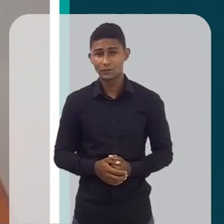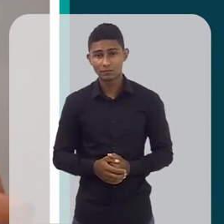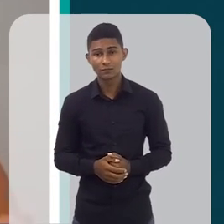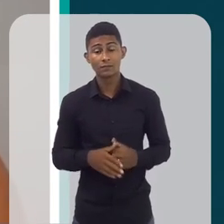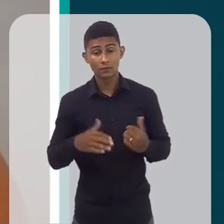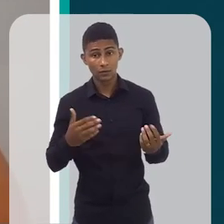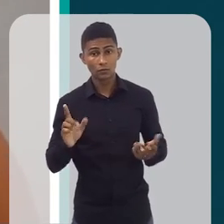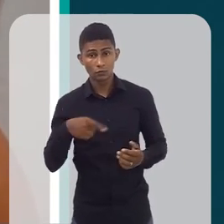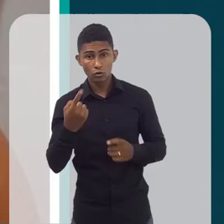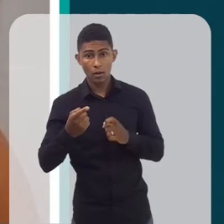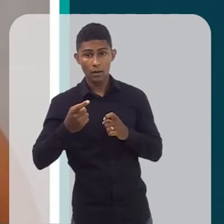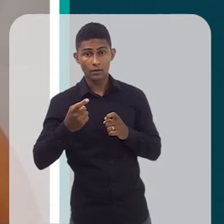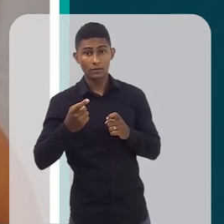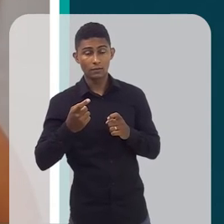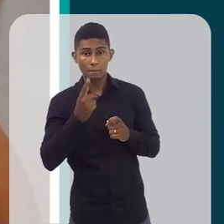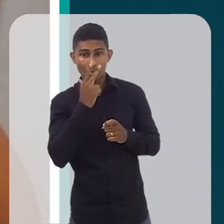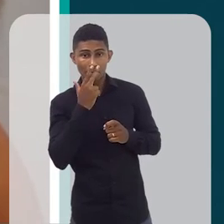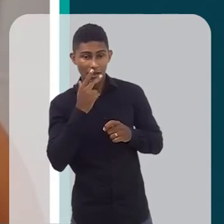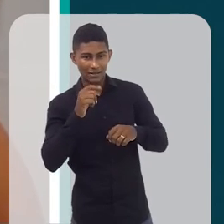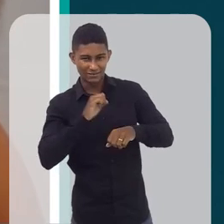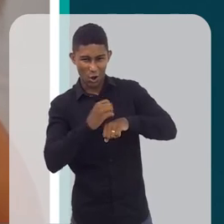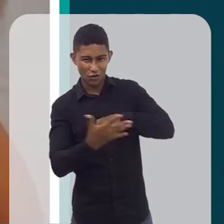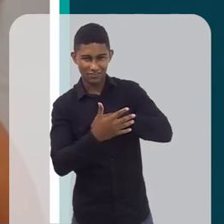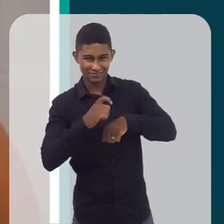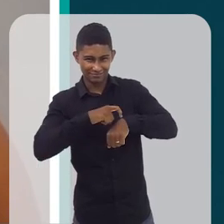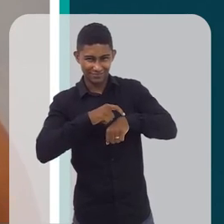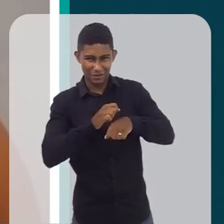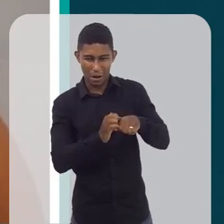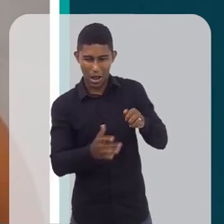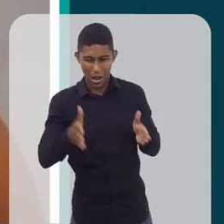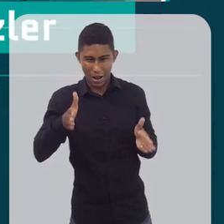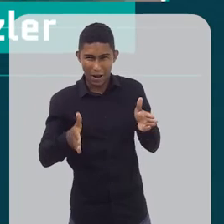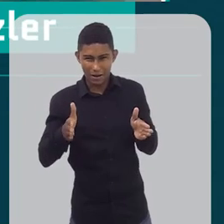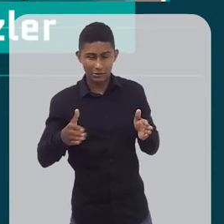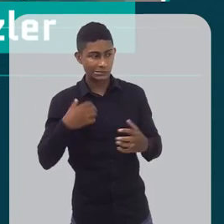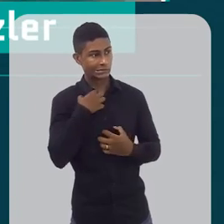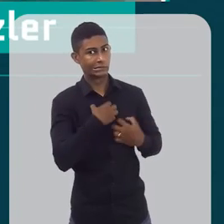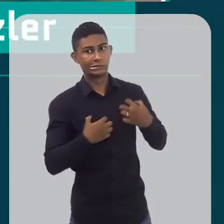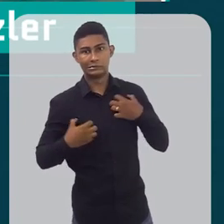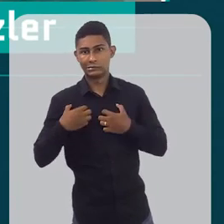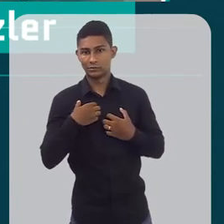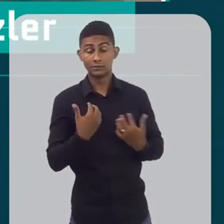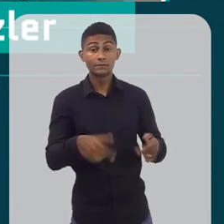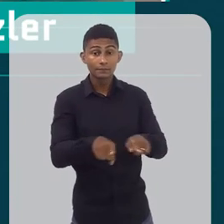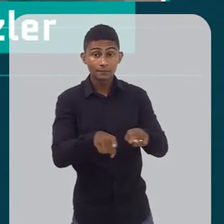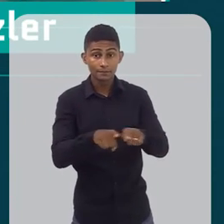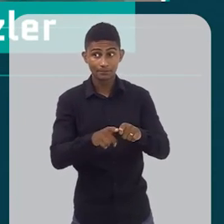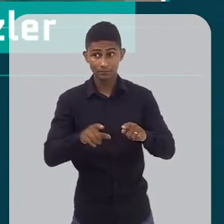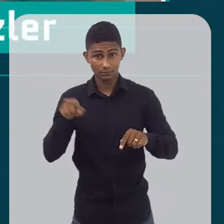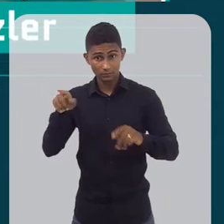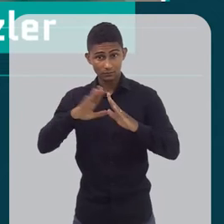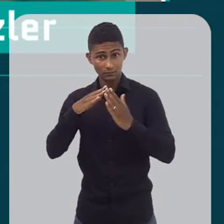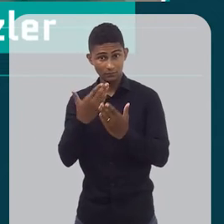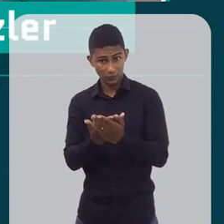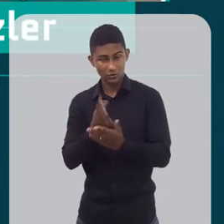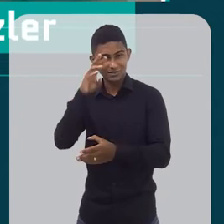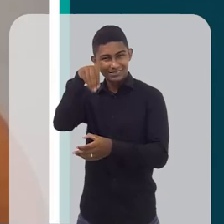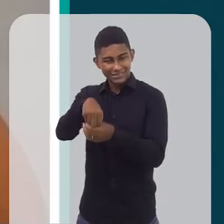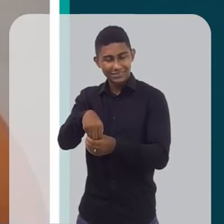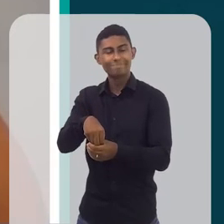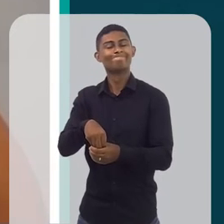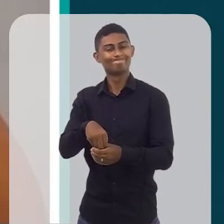foi gerando para a gente também muita ansiedade. E fatalmente essas crianças sofrem muito bullying na